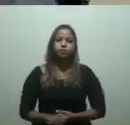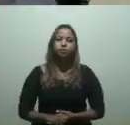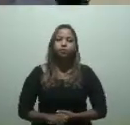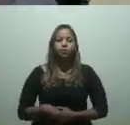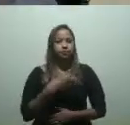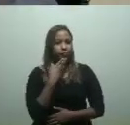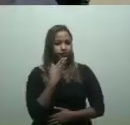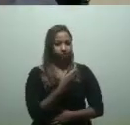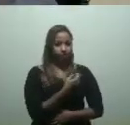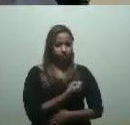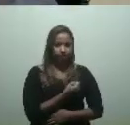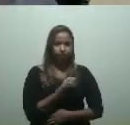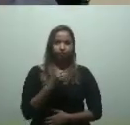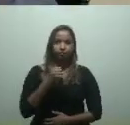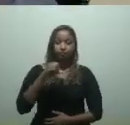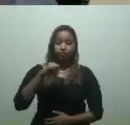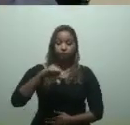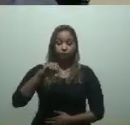Indicação número